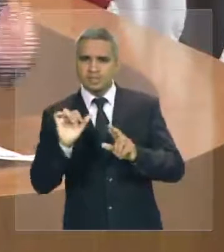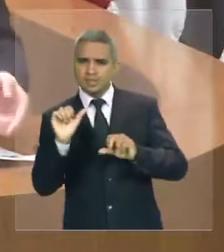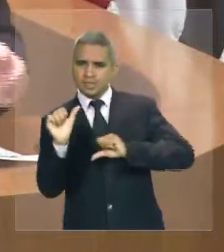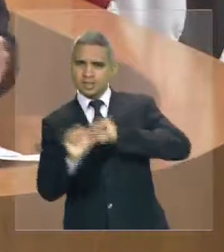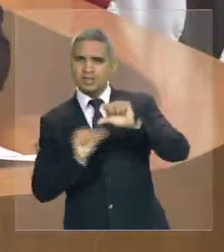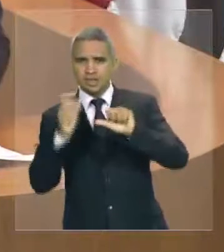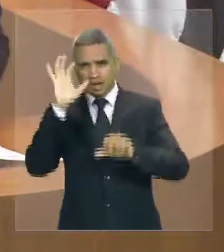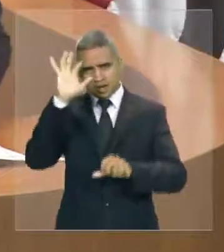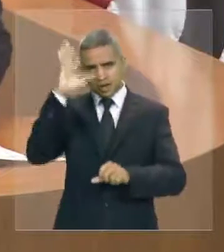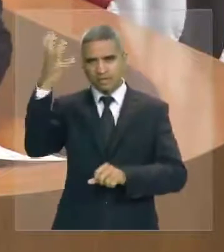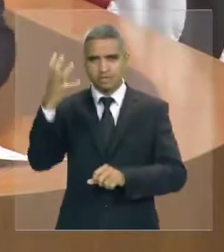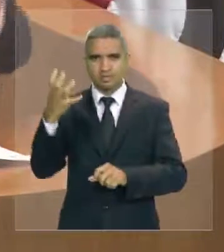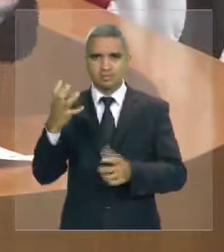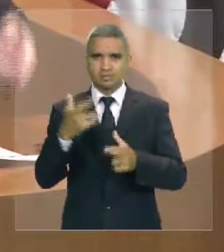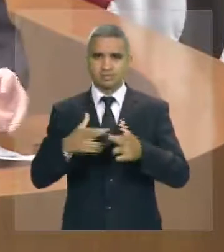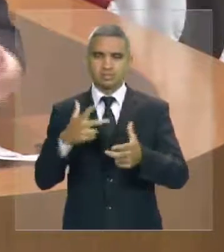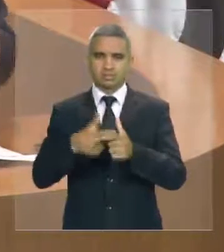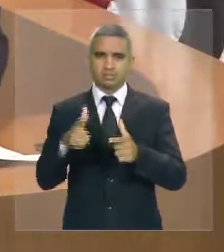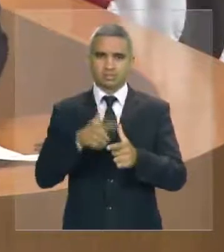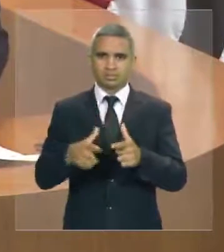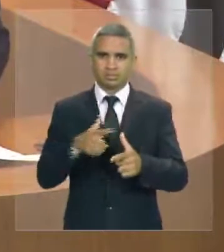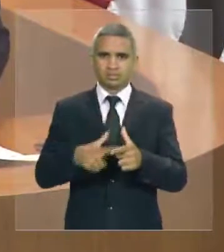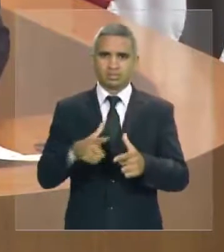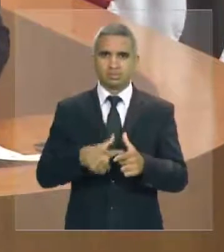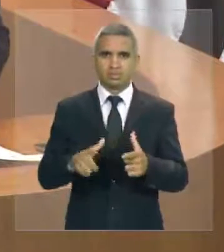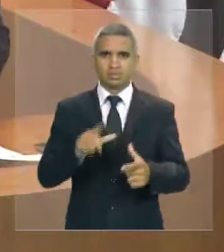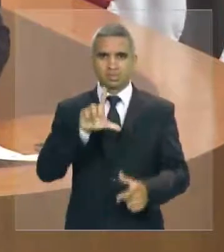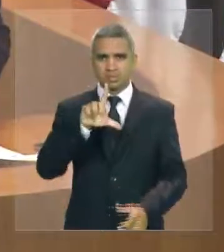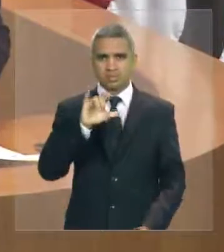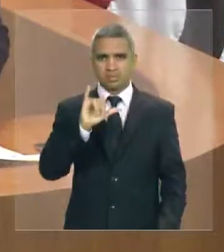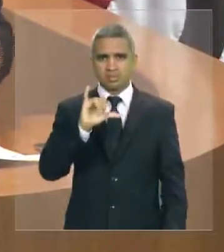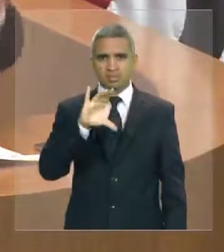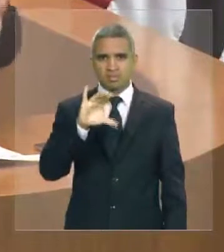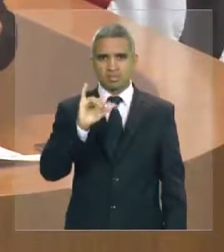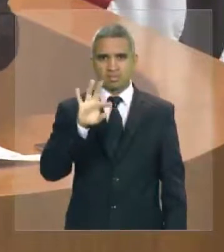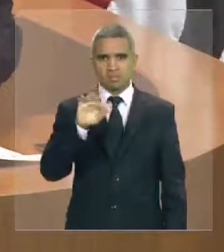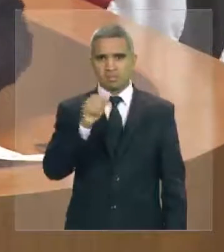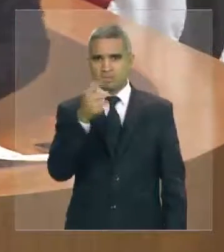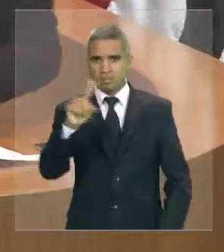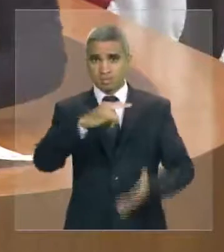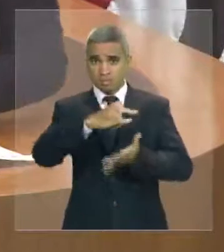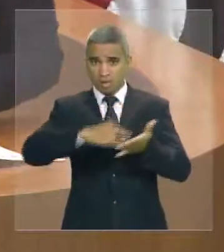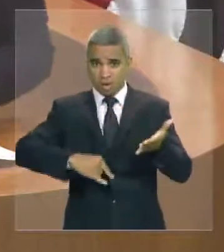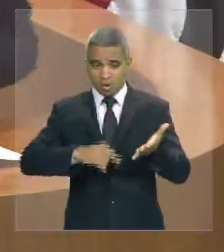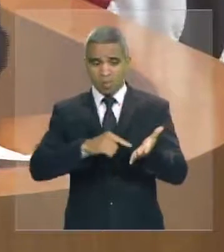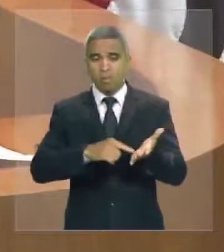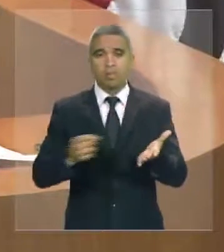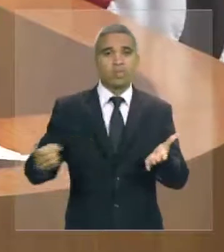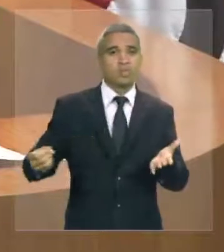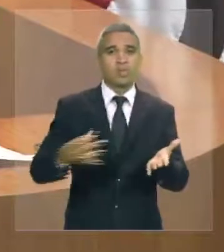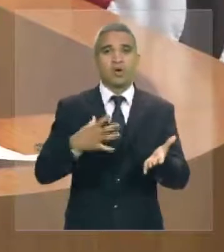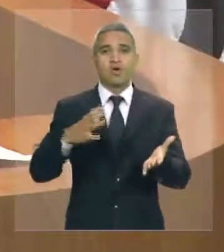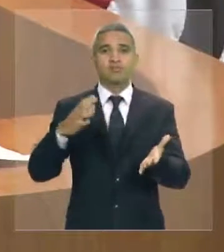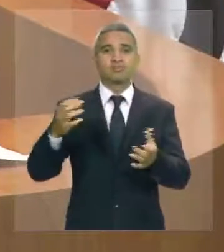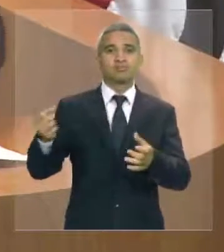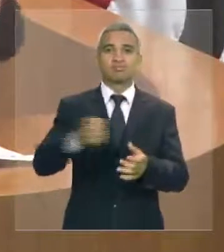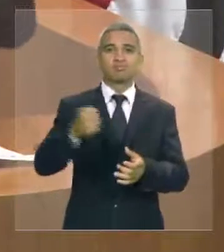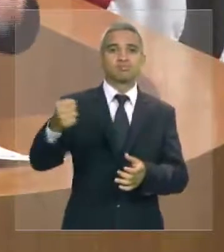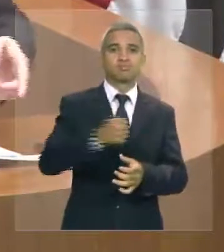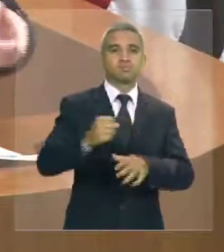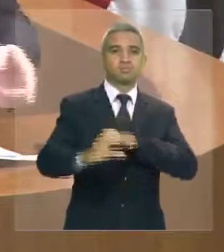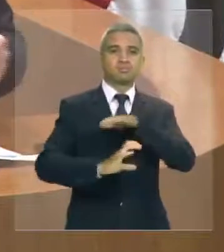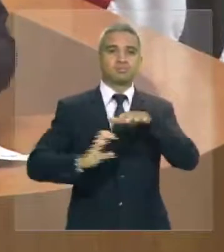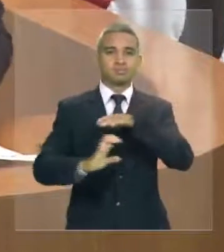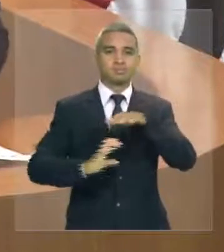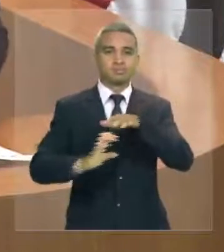da quebra do monopólio, a partir da licitação, os novos concessionários de serviços terão que